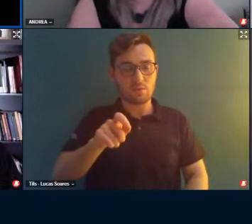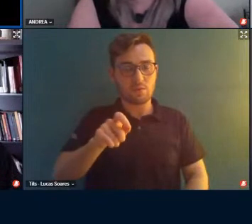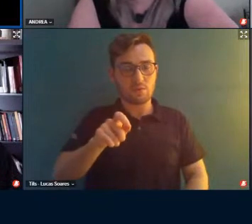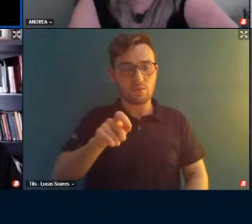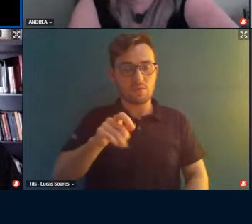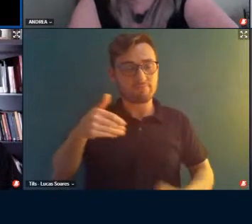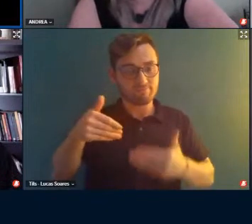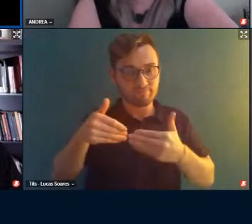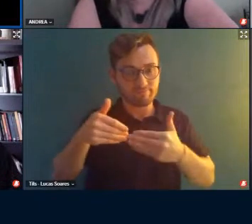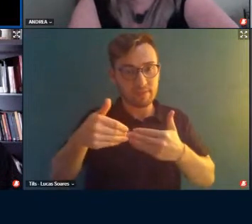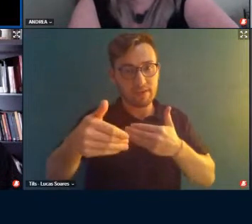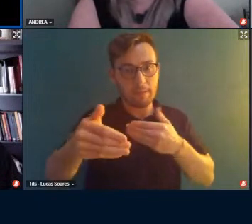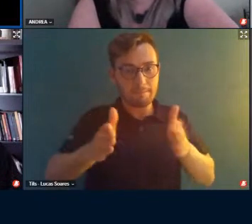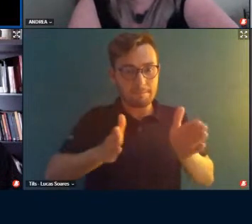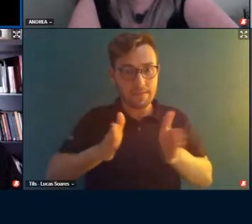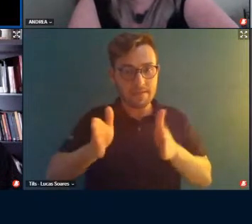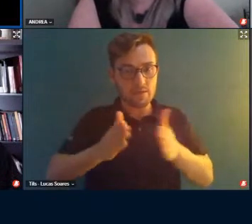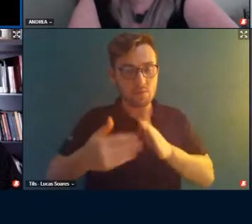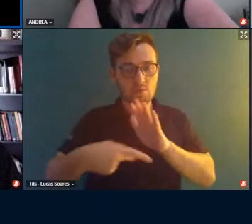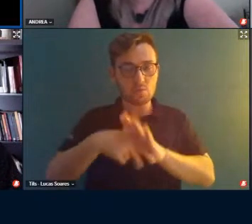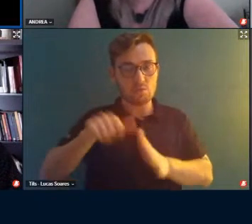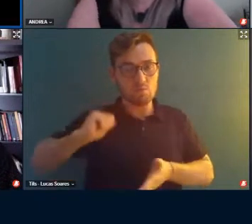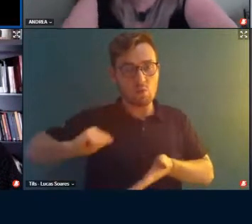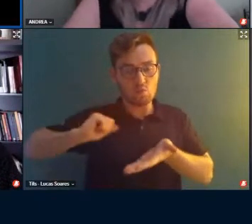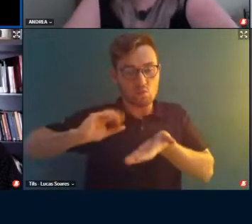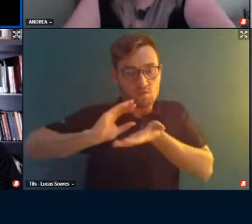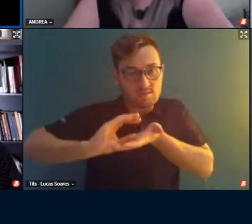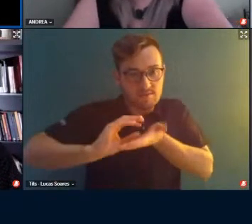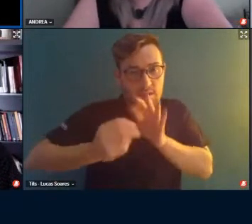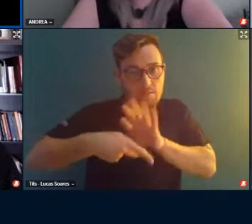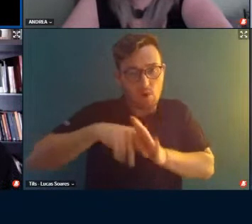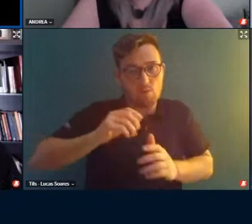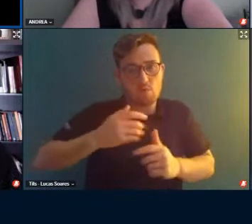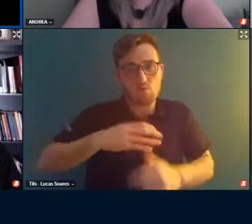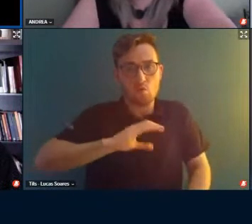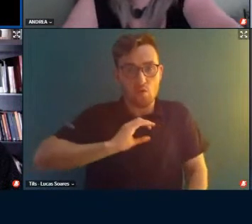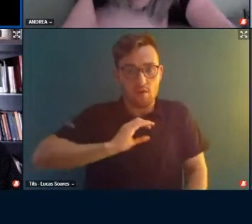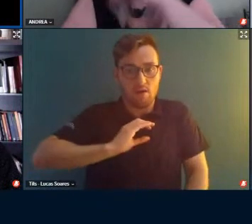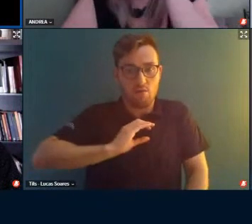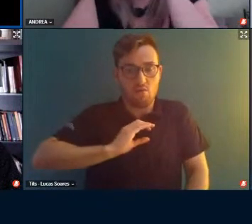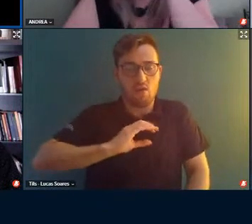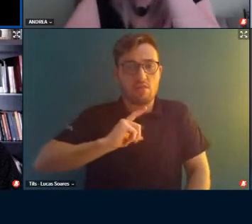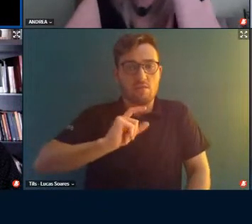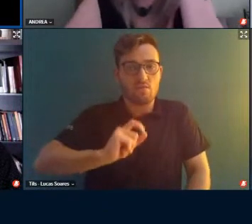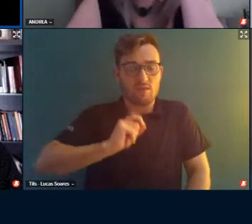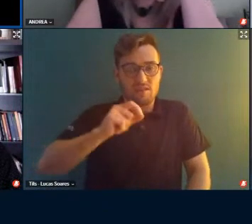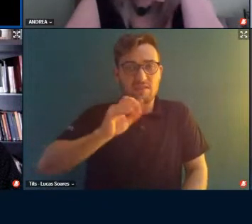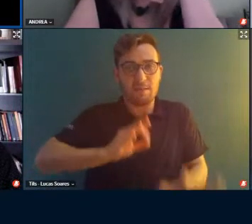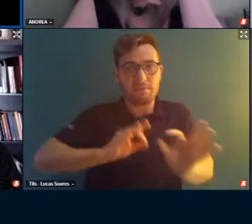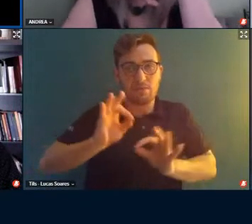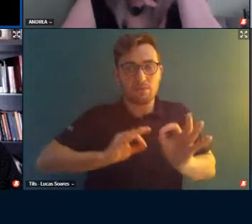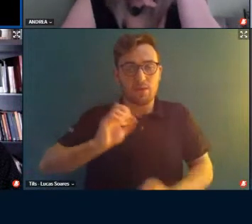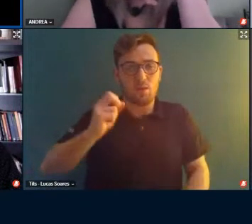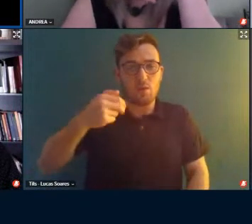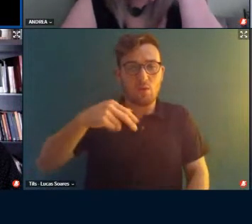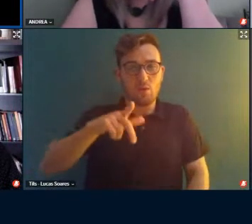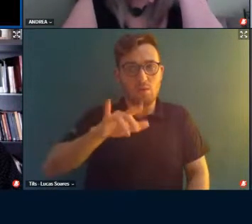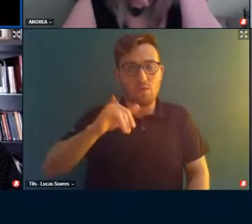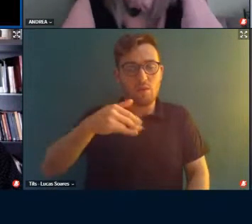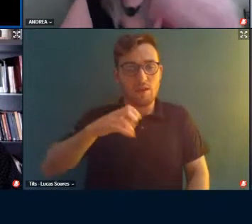durante esse período como bolsista do coral e ajudando a manter esse projeto online, poxa, aprendi muito. Eu tive que